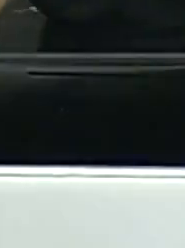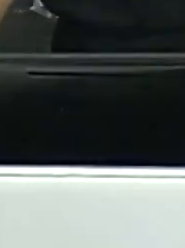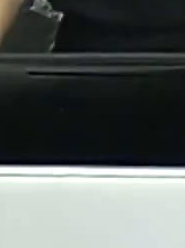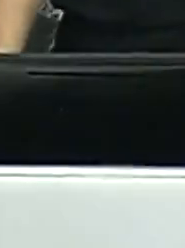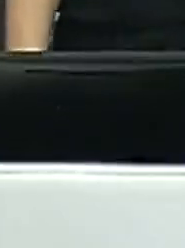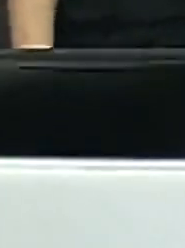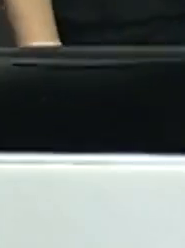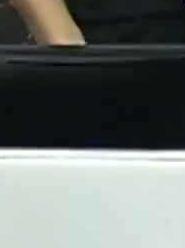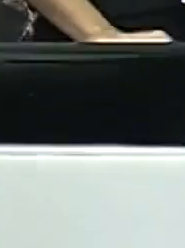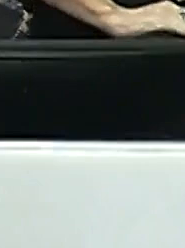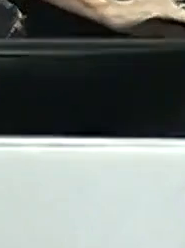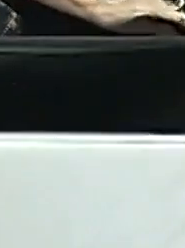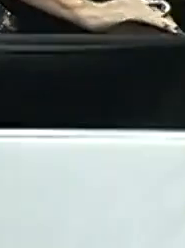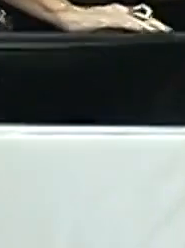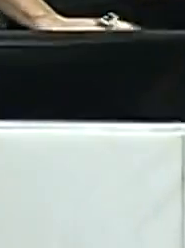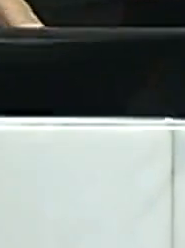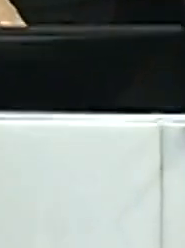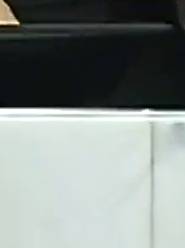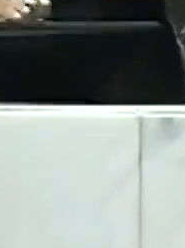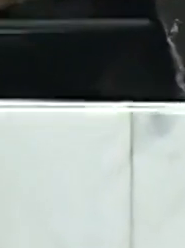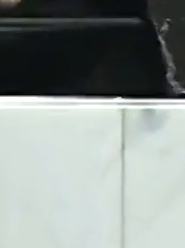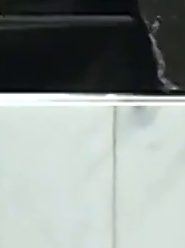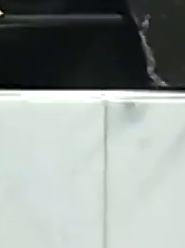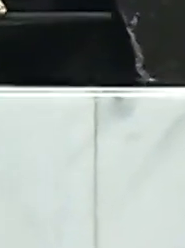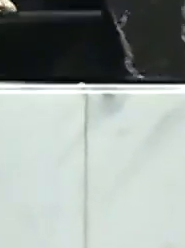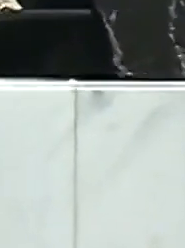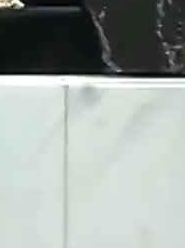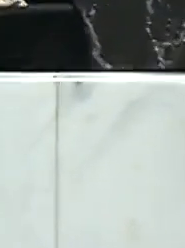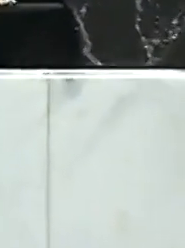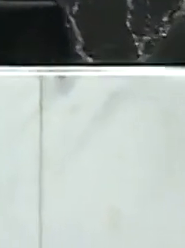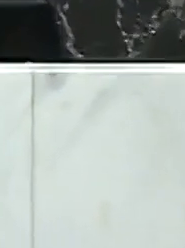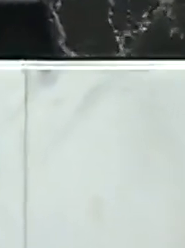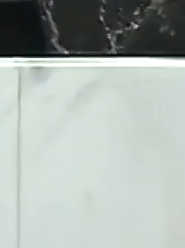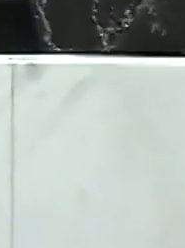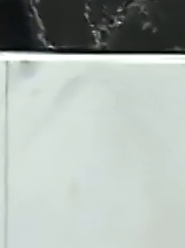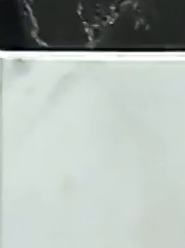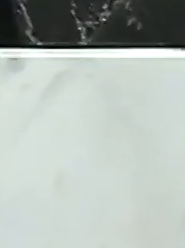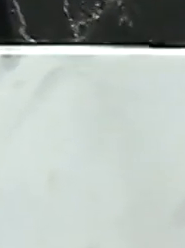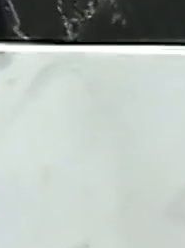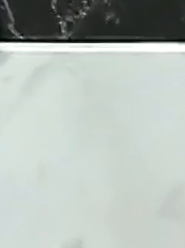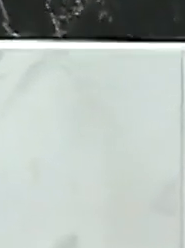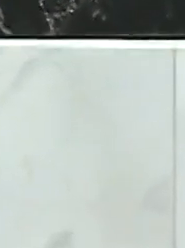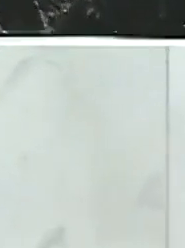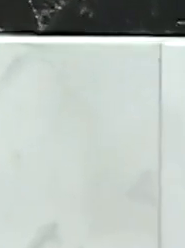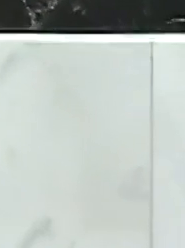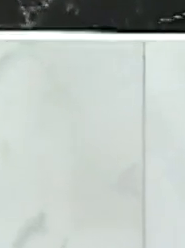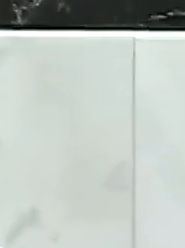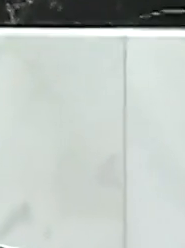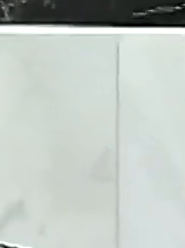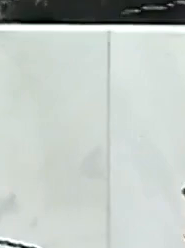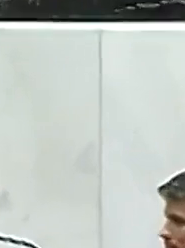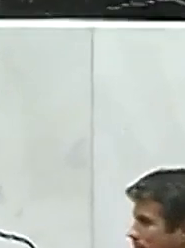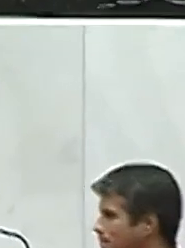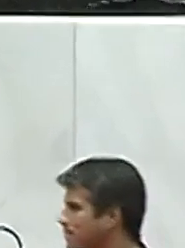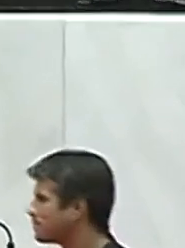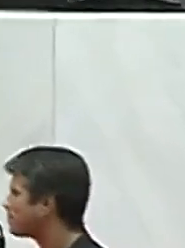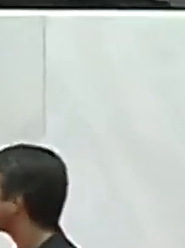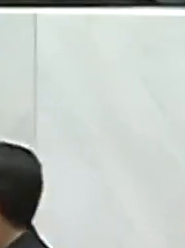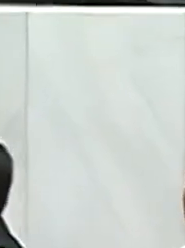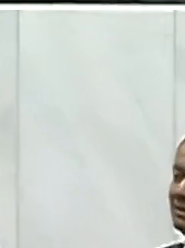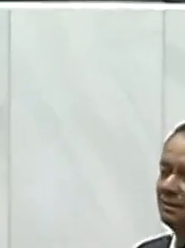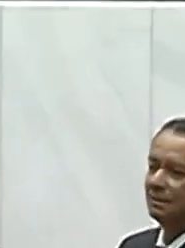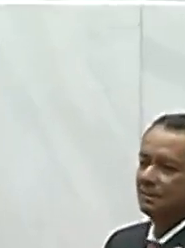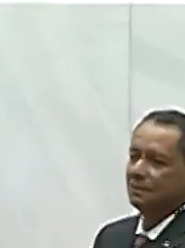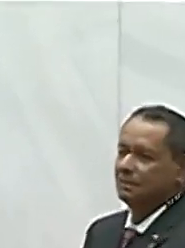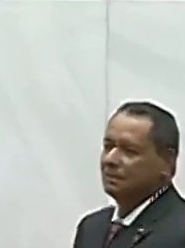numa circunstância bem rara, inédita, né, na verdade, para essa cerimônia de posse, vem pessoalmente. normalmente